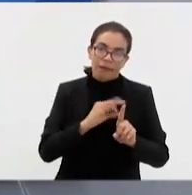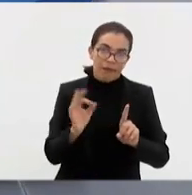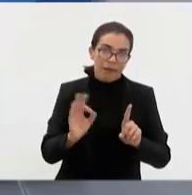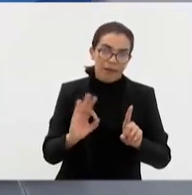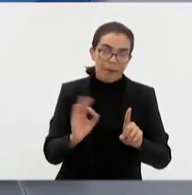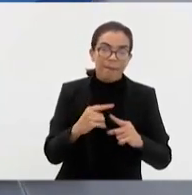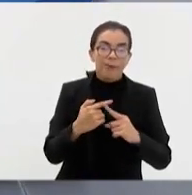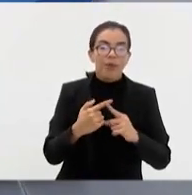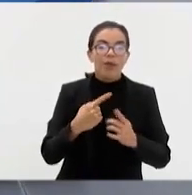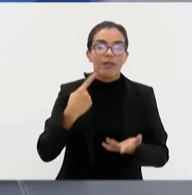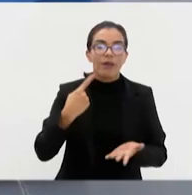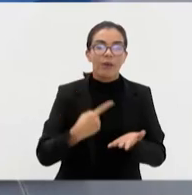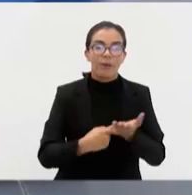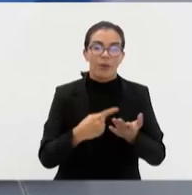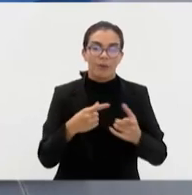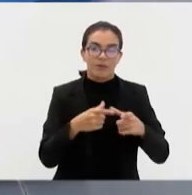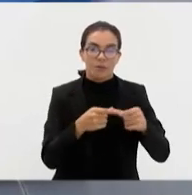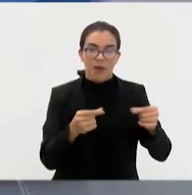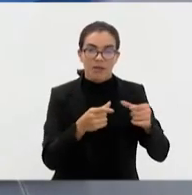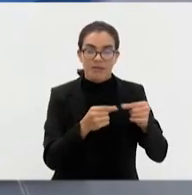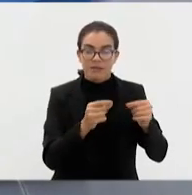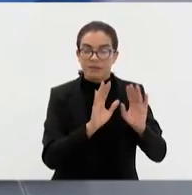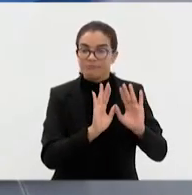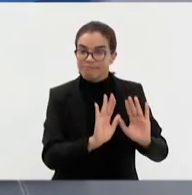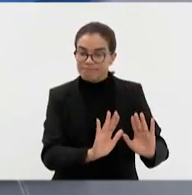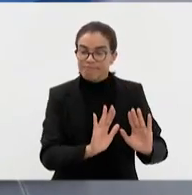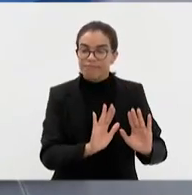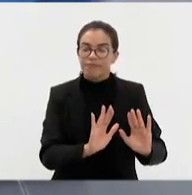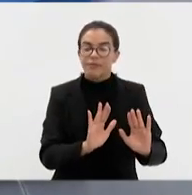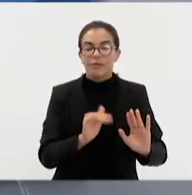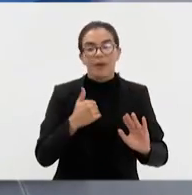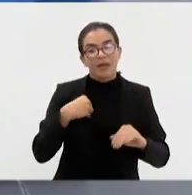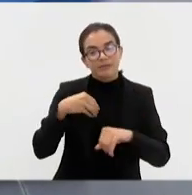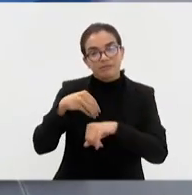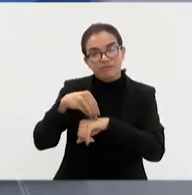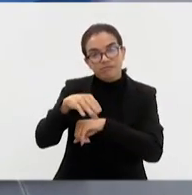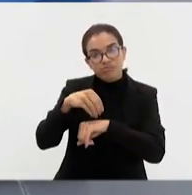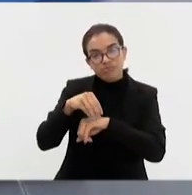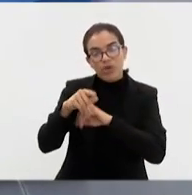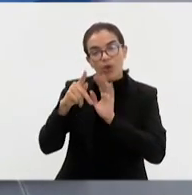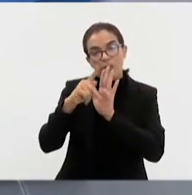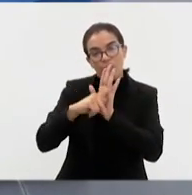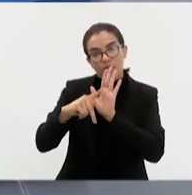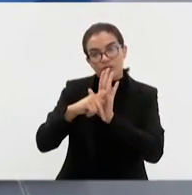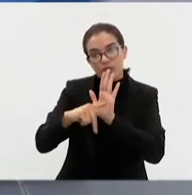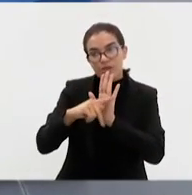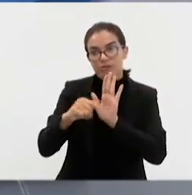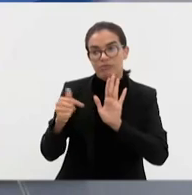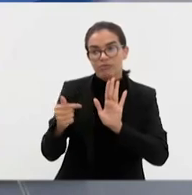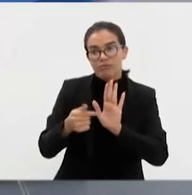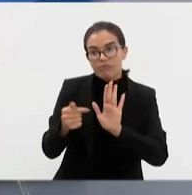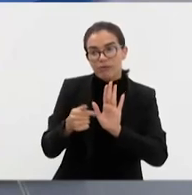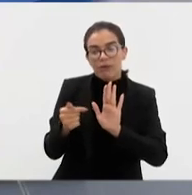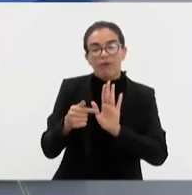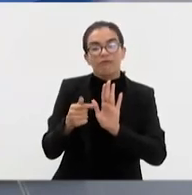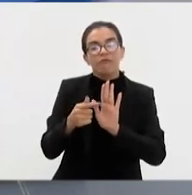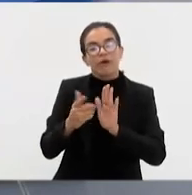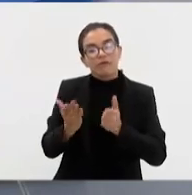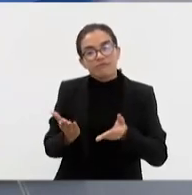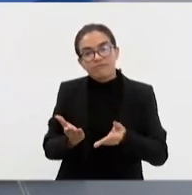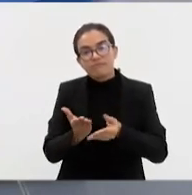está numa agenda em Brasília. Mas eu queria só relembrar aqui esses projetos, que esses projetos darão